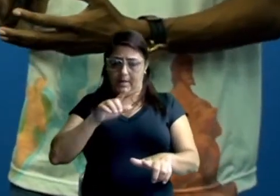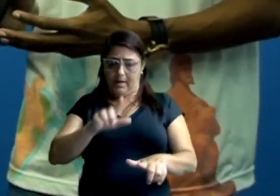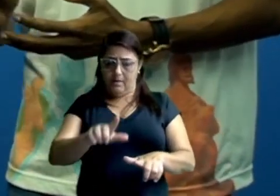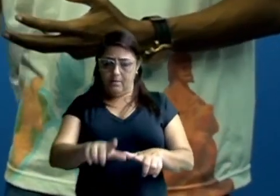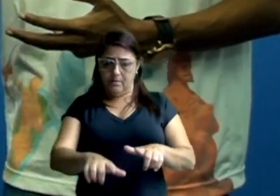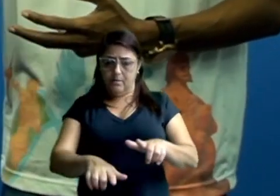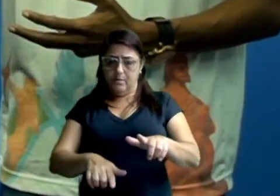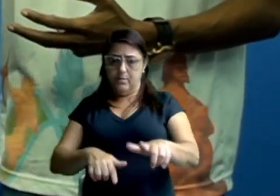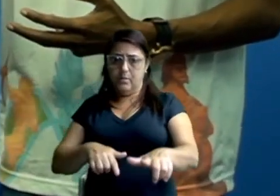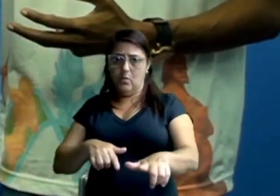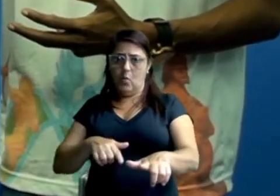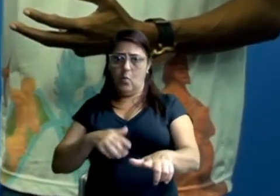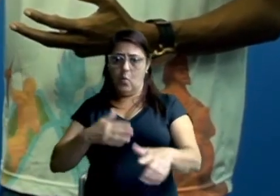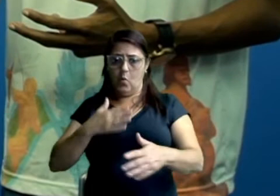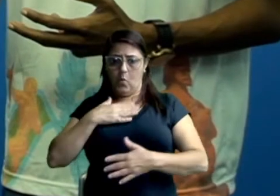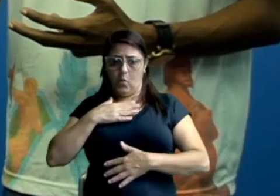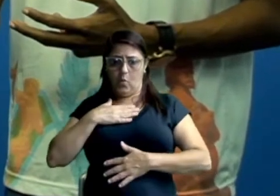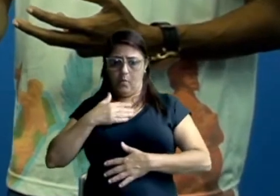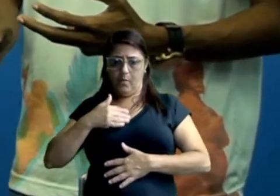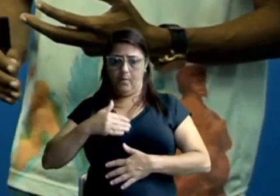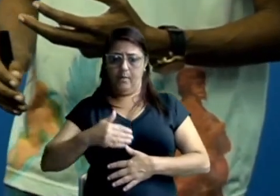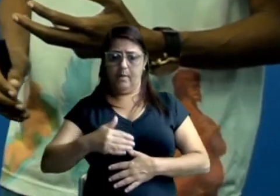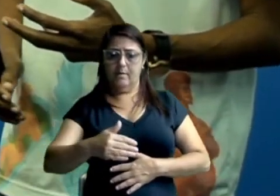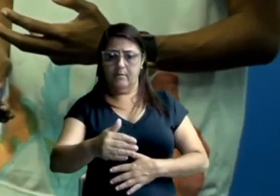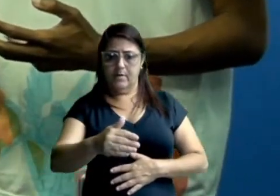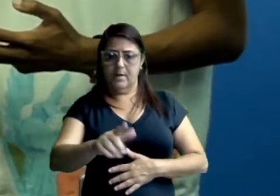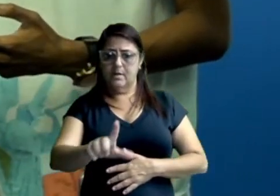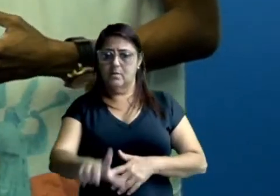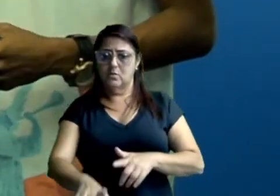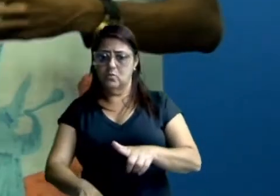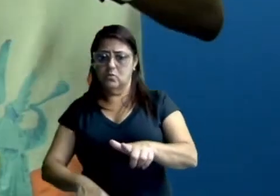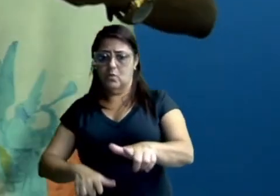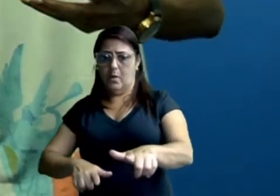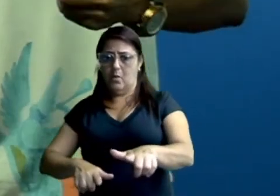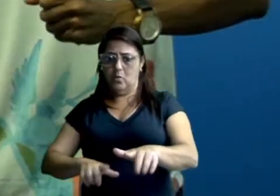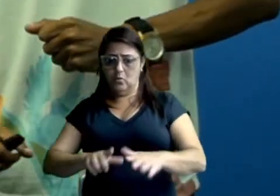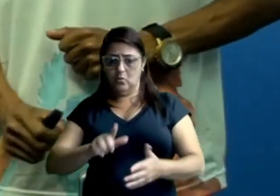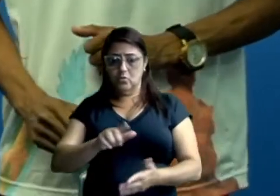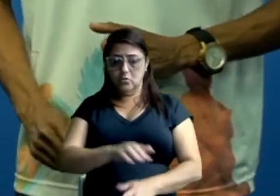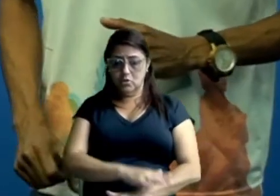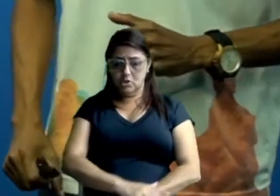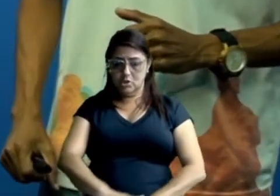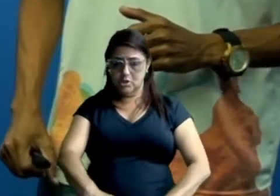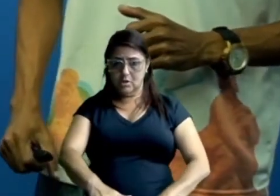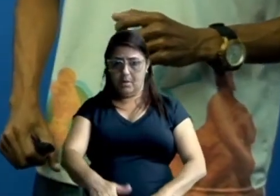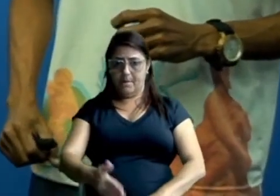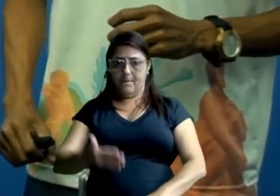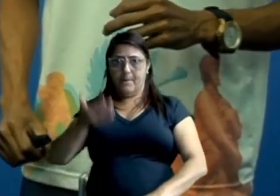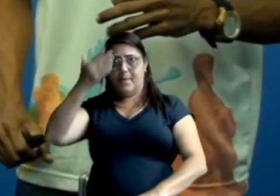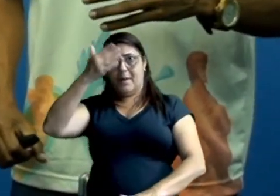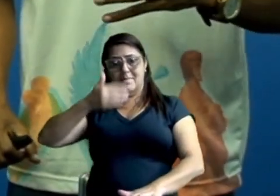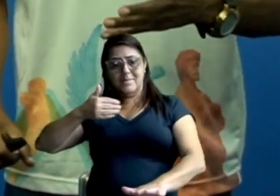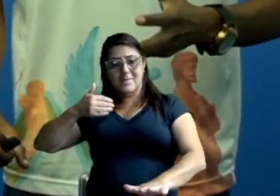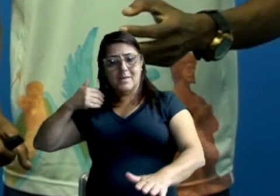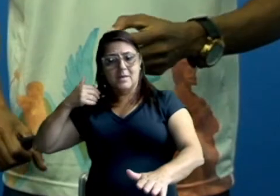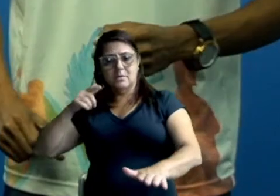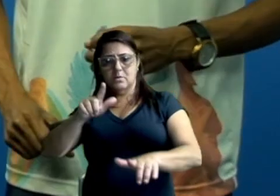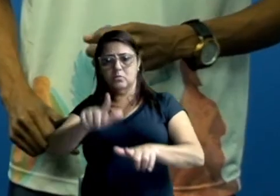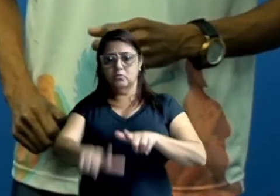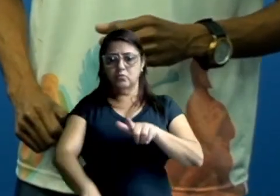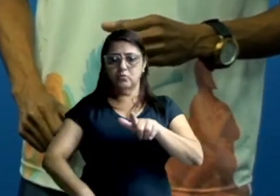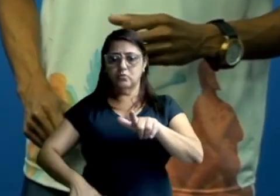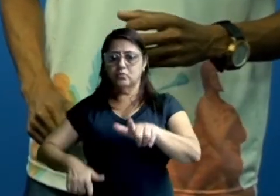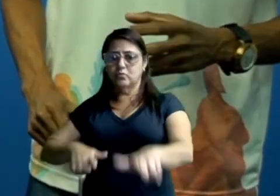empurra você para frente. Tá bom? Então, o atrito ajuda você. Não é à toa que quando você, né,